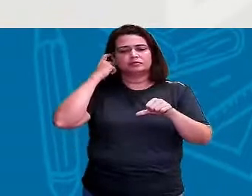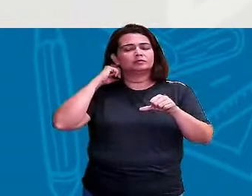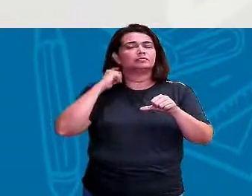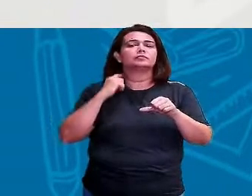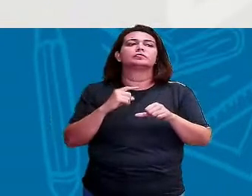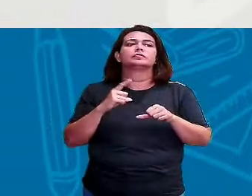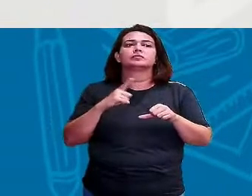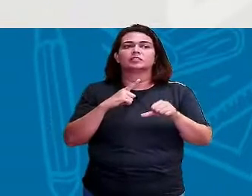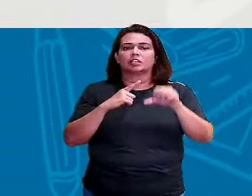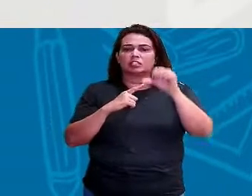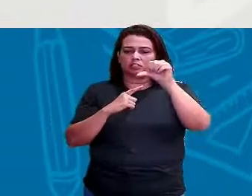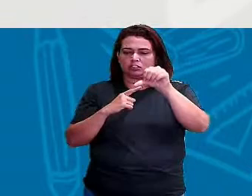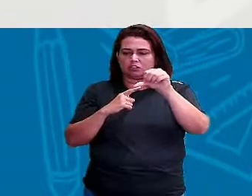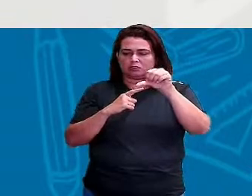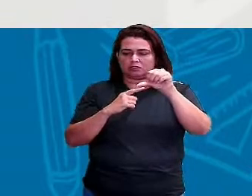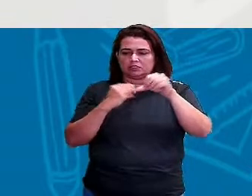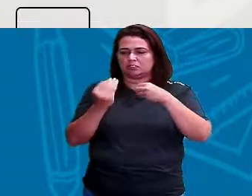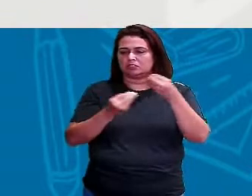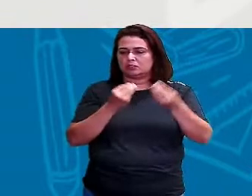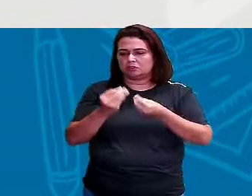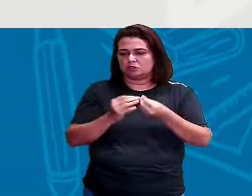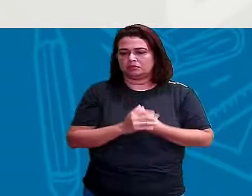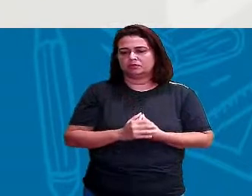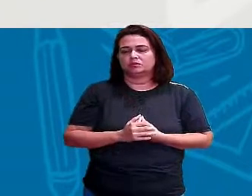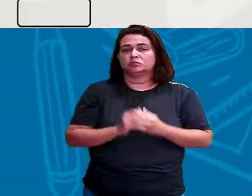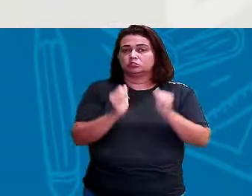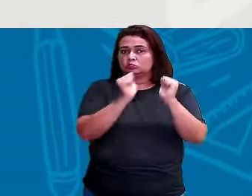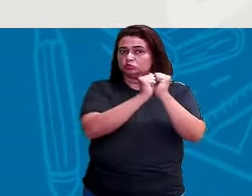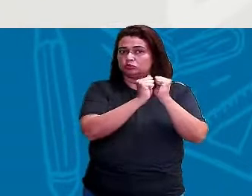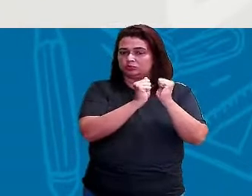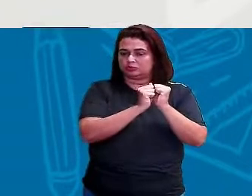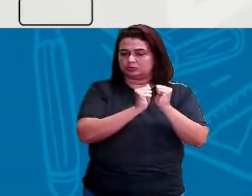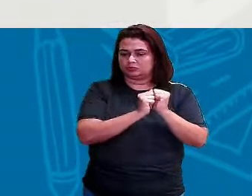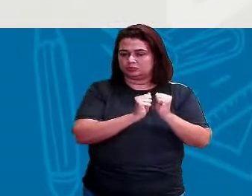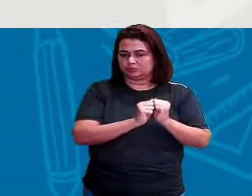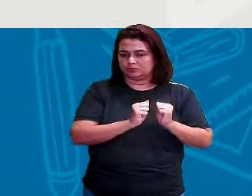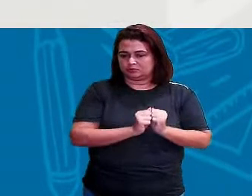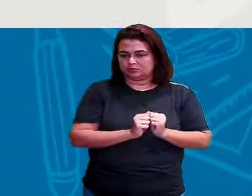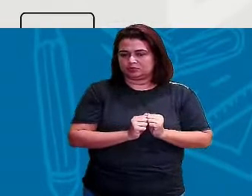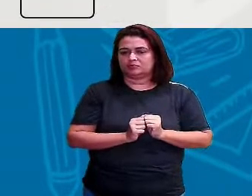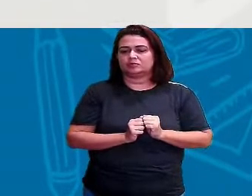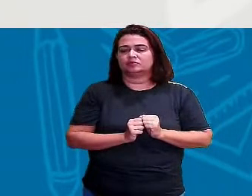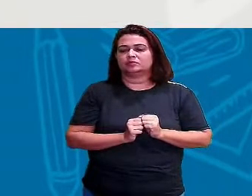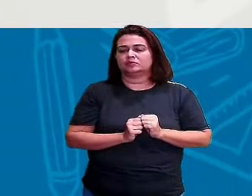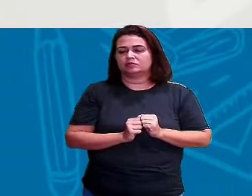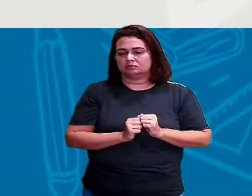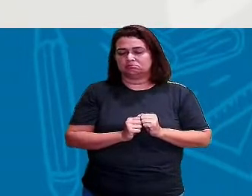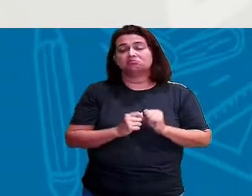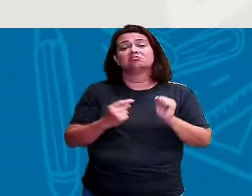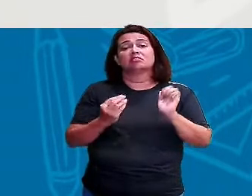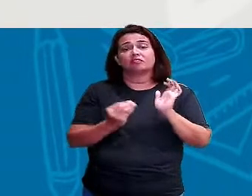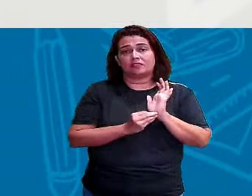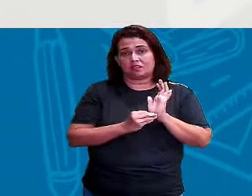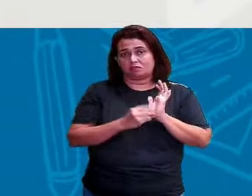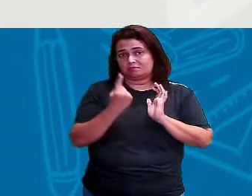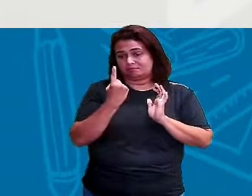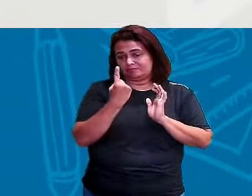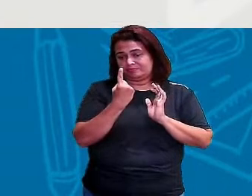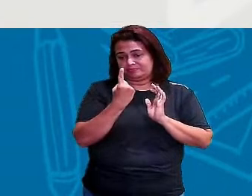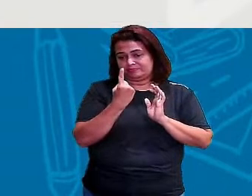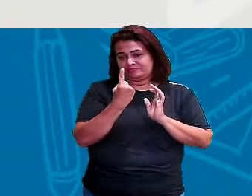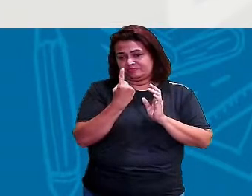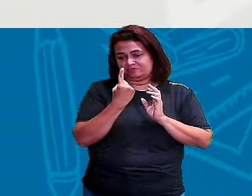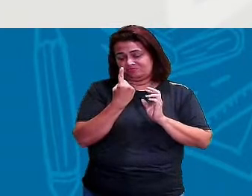tenho 9 estrelinhas aí. E a gente vai fazer os casaizinhos, ó. Continua fazendo o casal. Sobrou